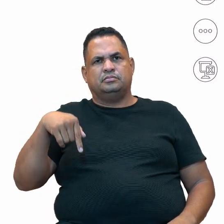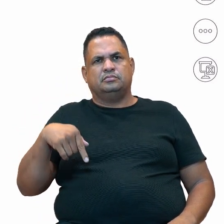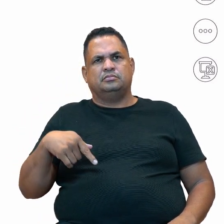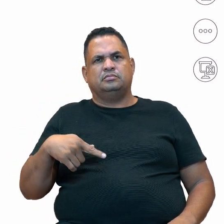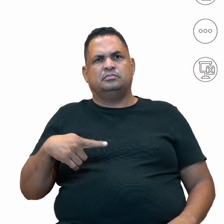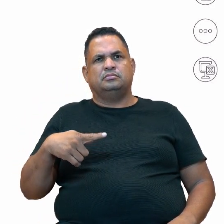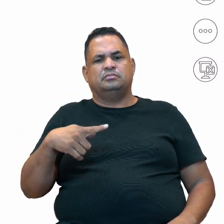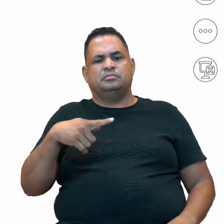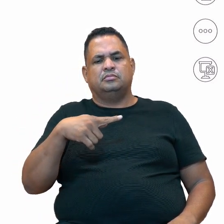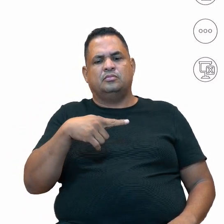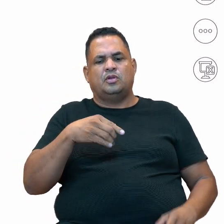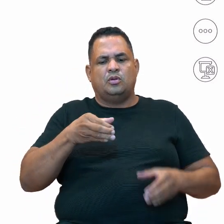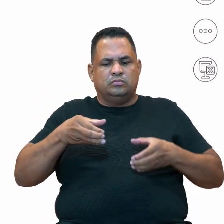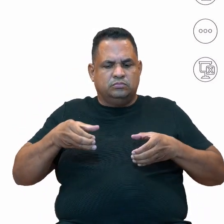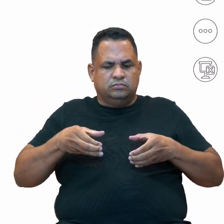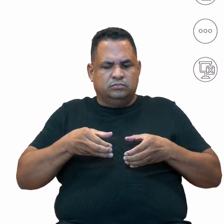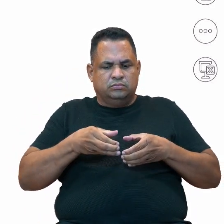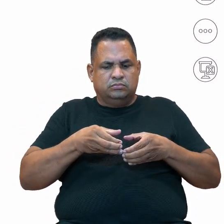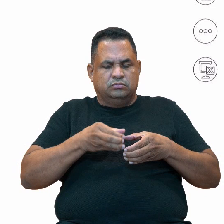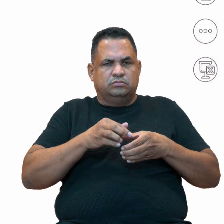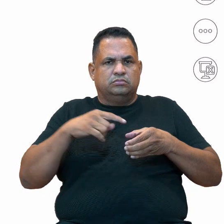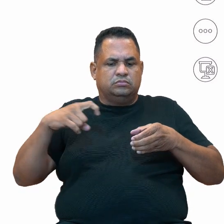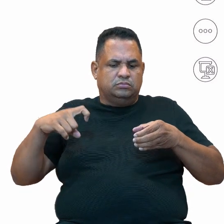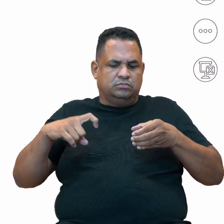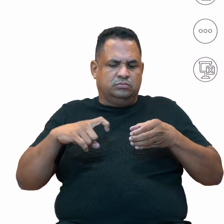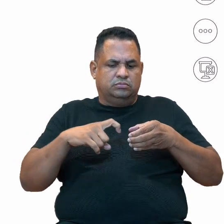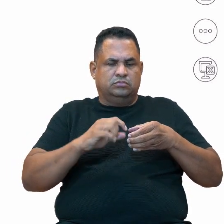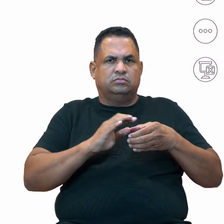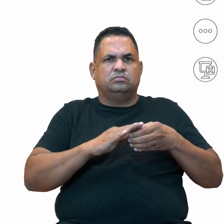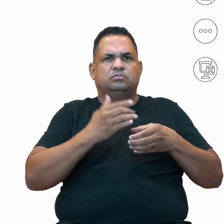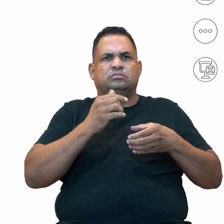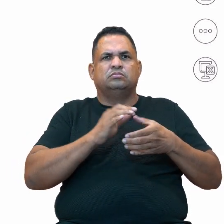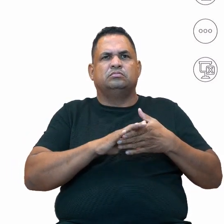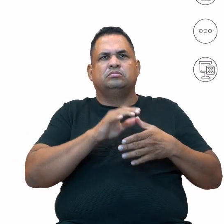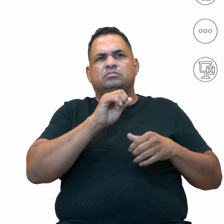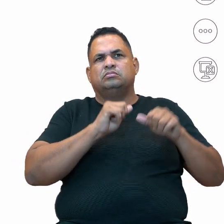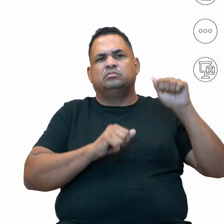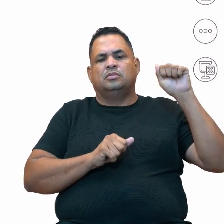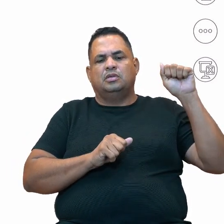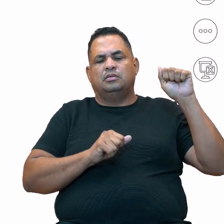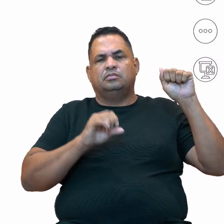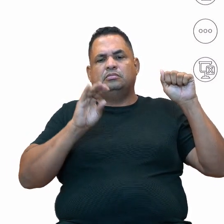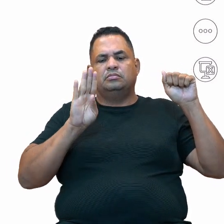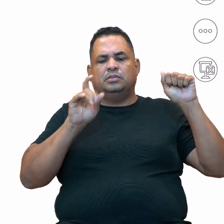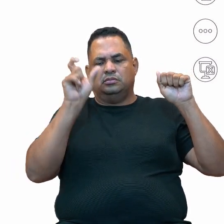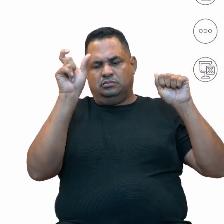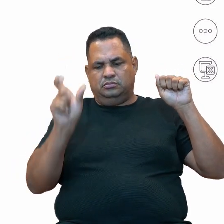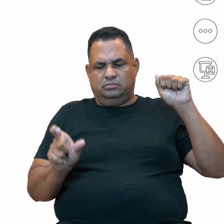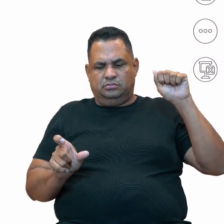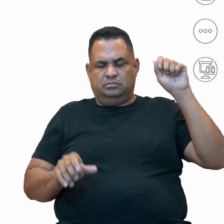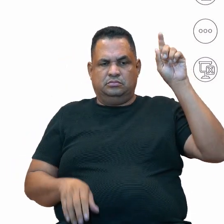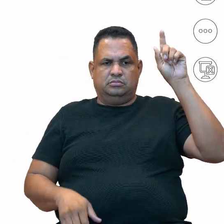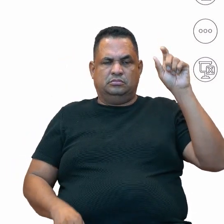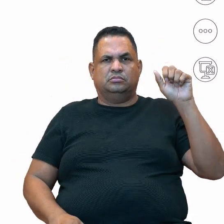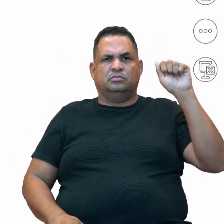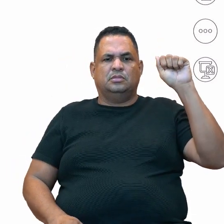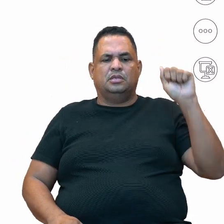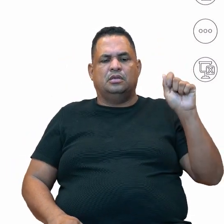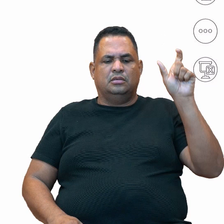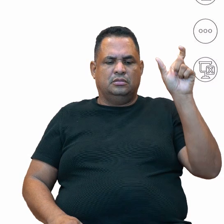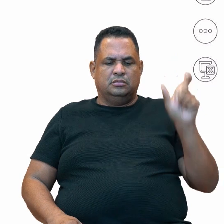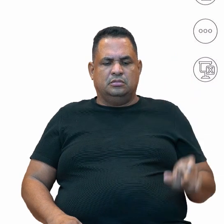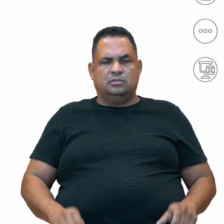o ovário do indivíduo, vamos dizer que seja esse indivíduo A e o indivíduo B, tá? Então, como